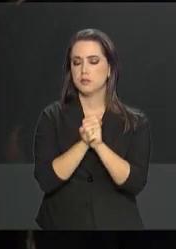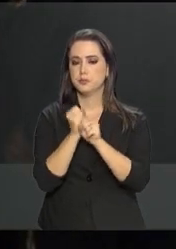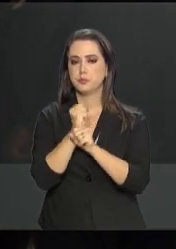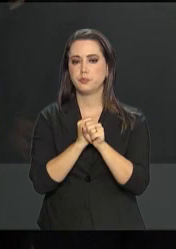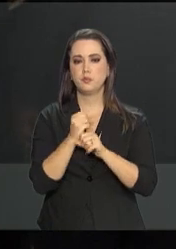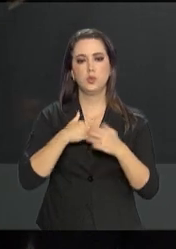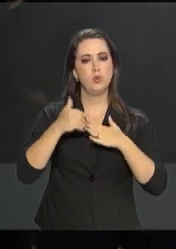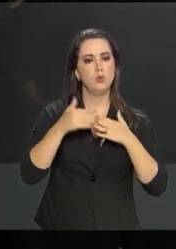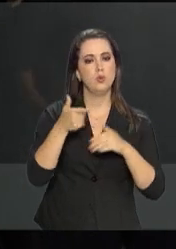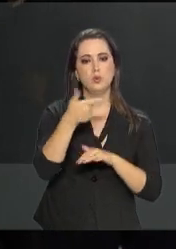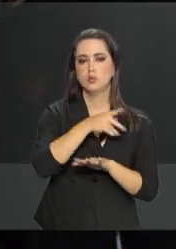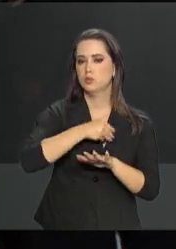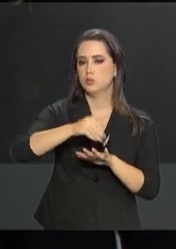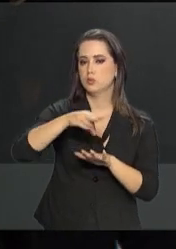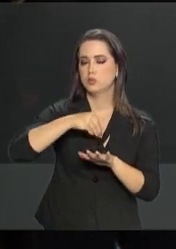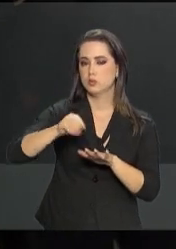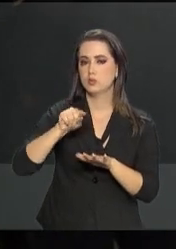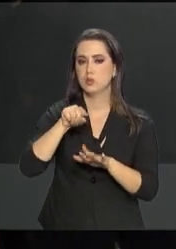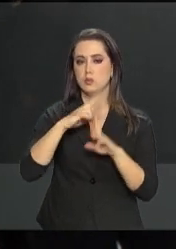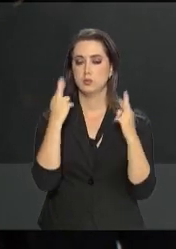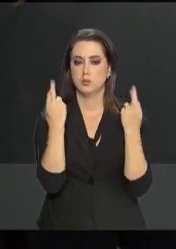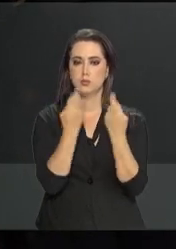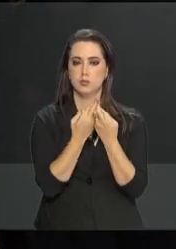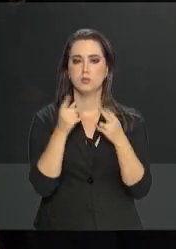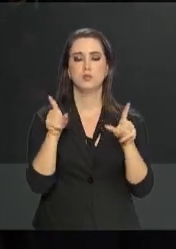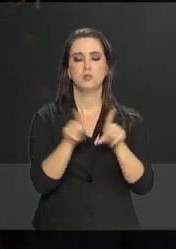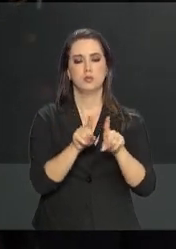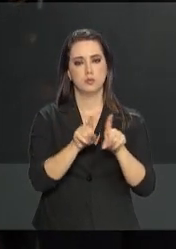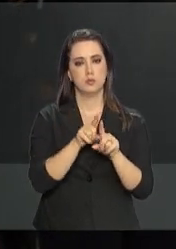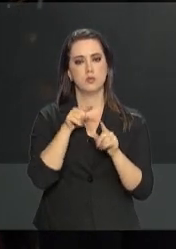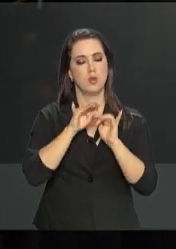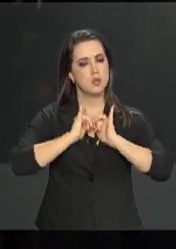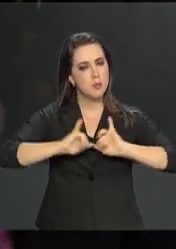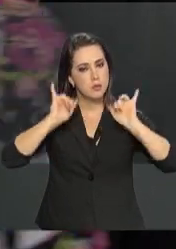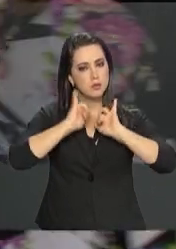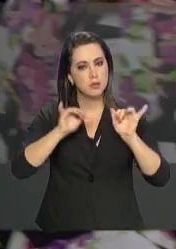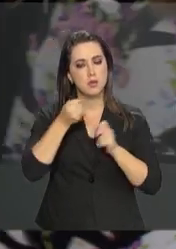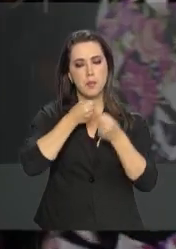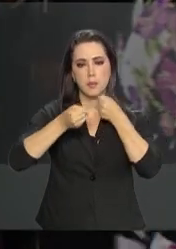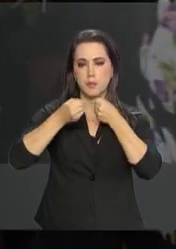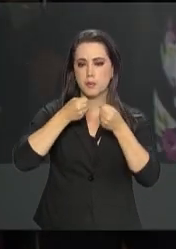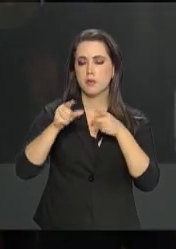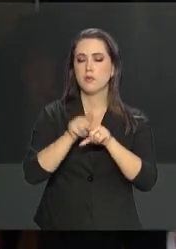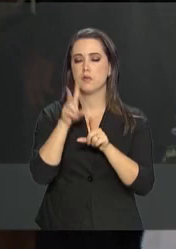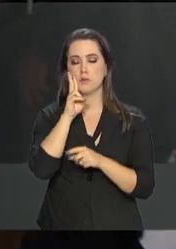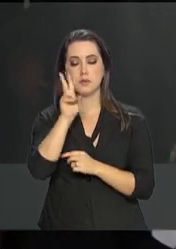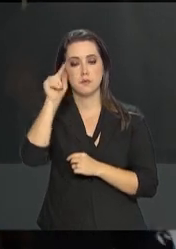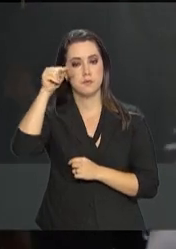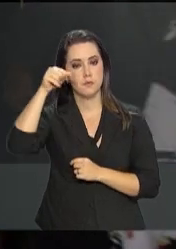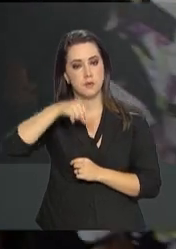qualquer outra informação sobre essa reunião e também sobre a declaração à imprensa que será concedida, você